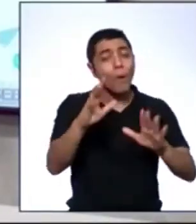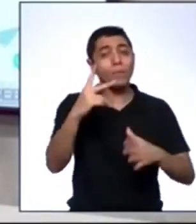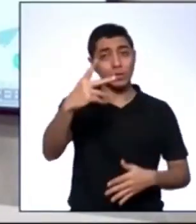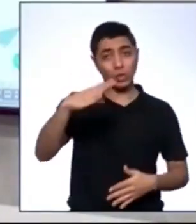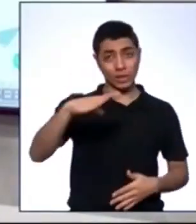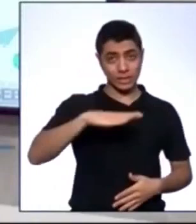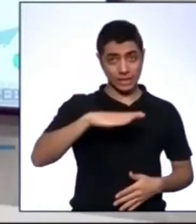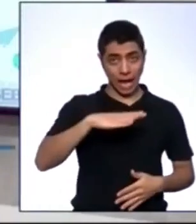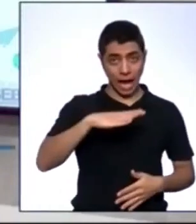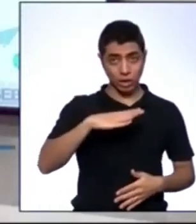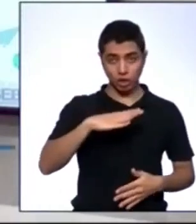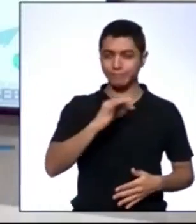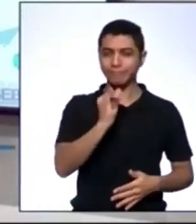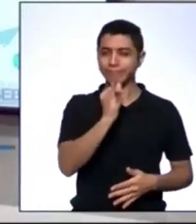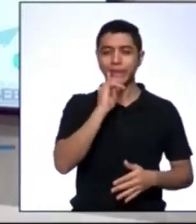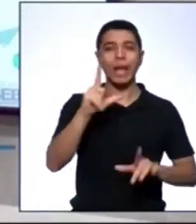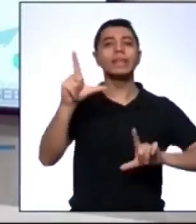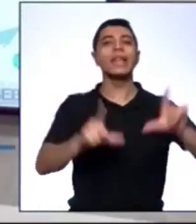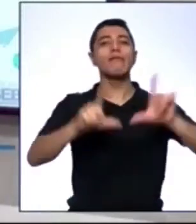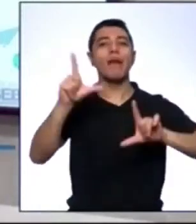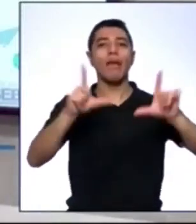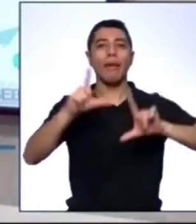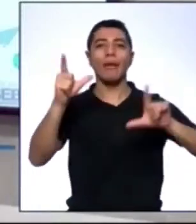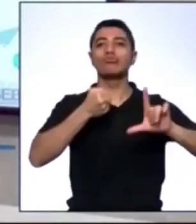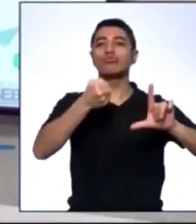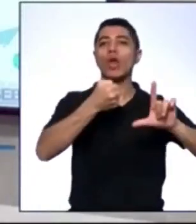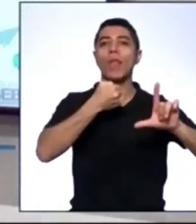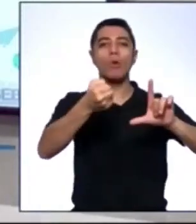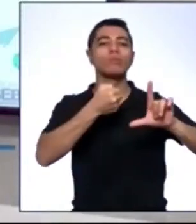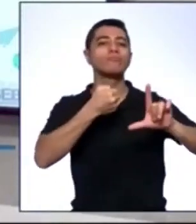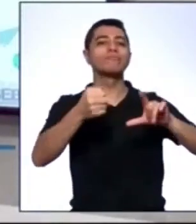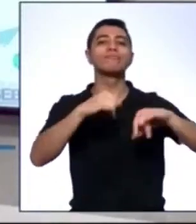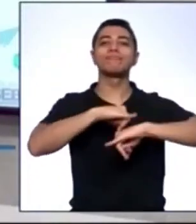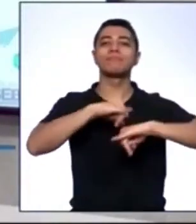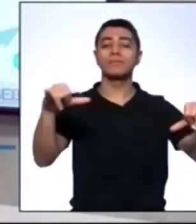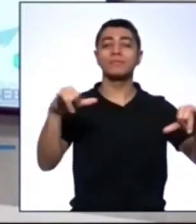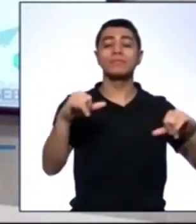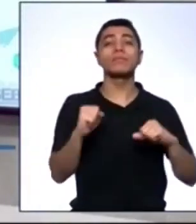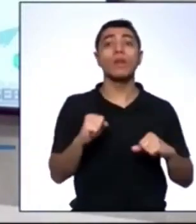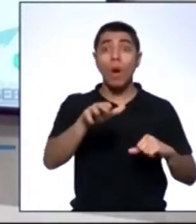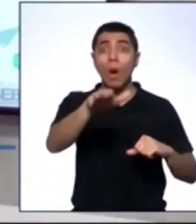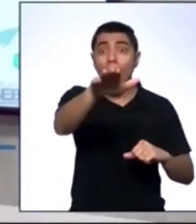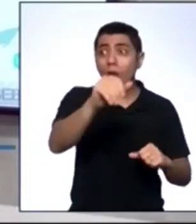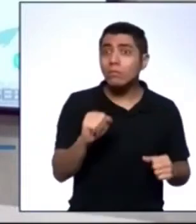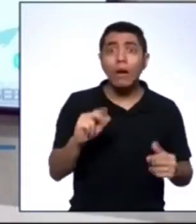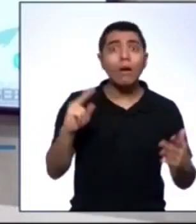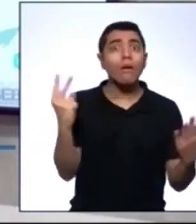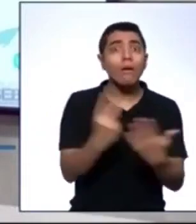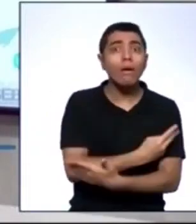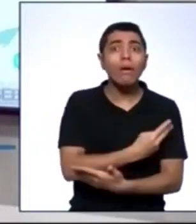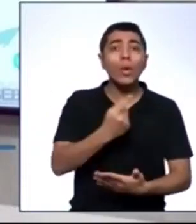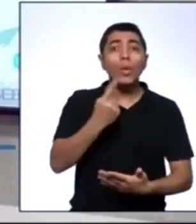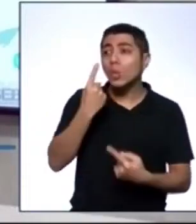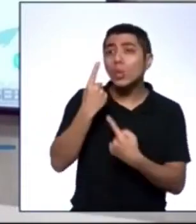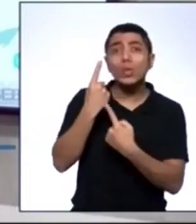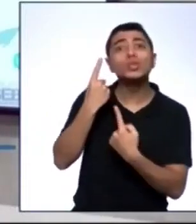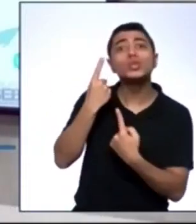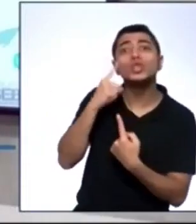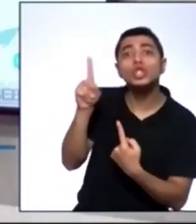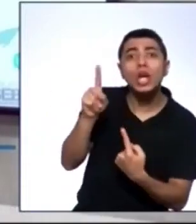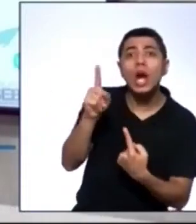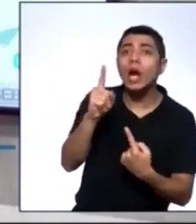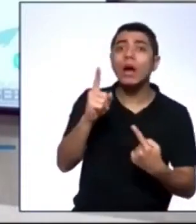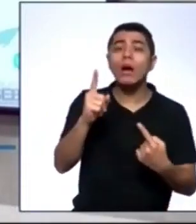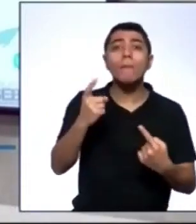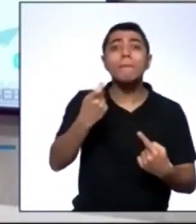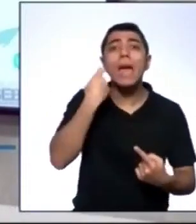da noite para o dia, ó, da noite para o dia, milhares de peixes apareceram boiando mortos, a